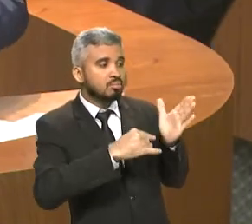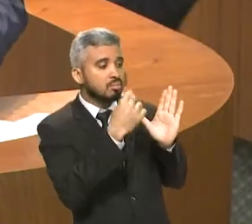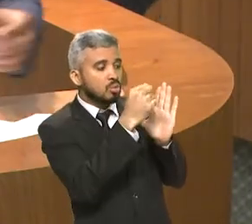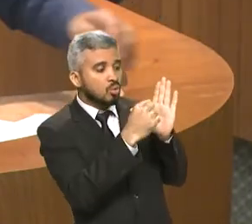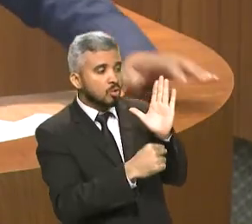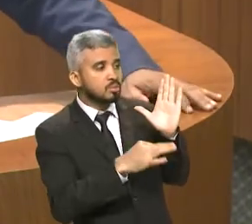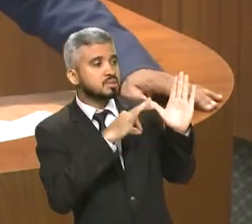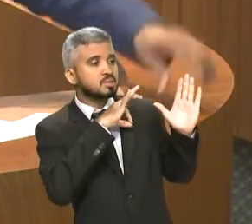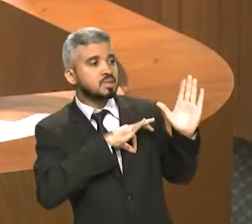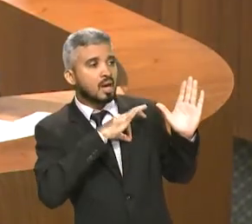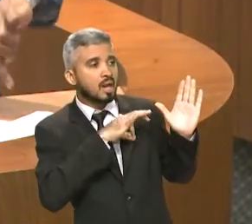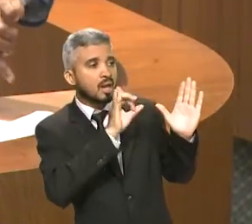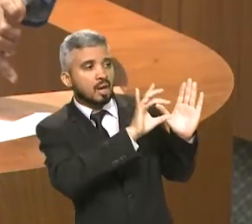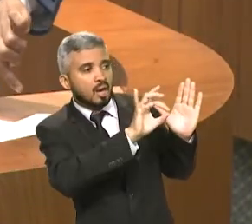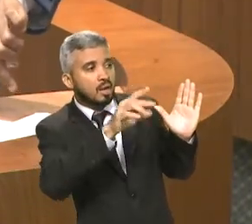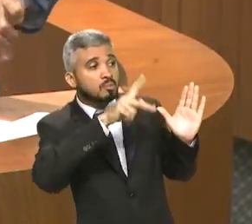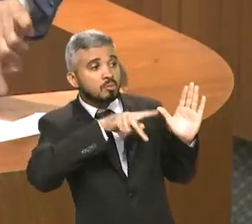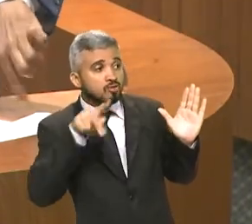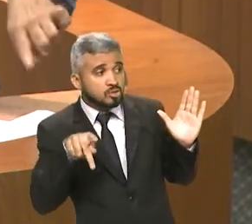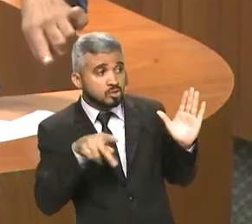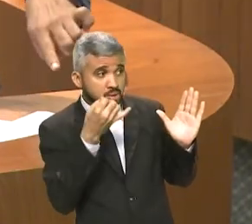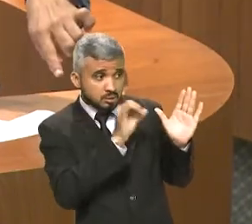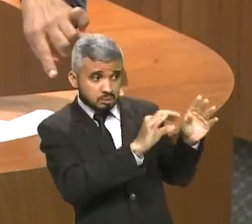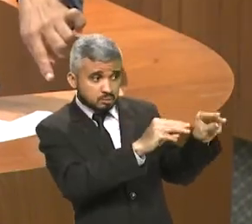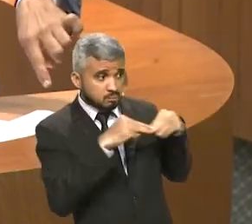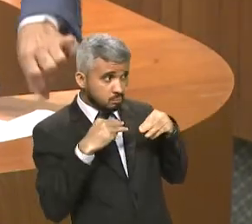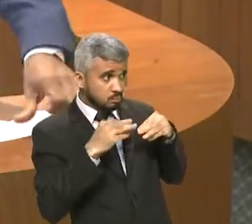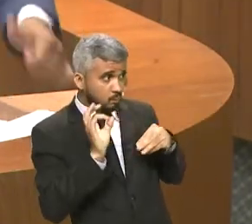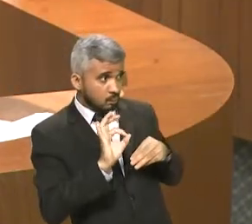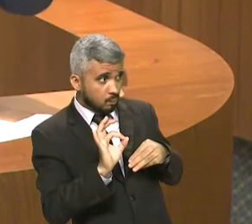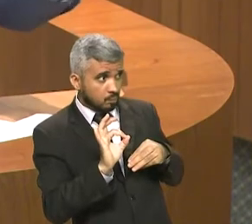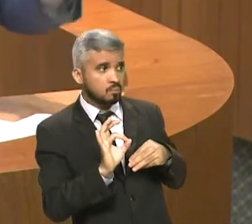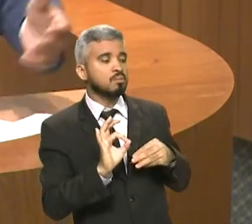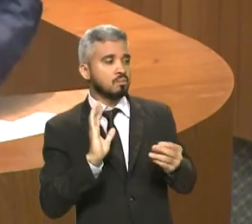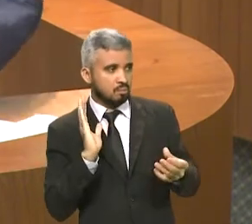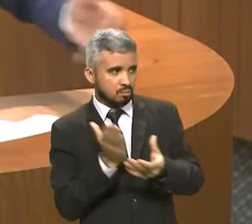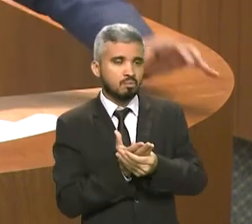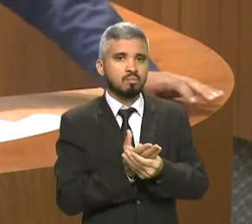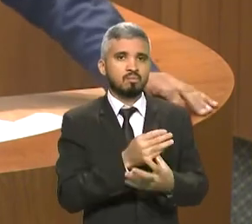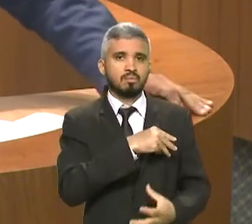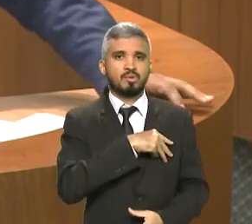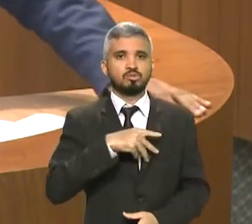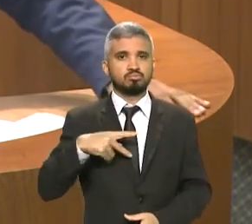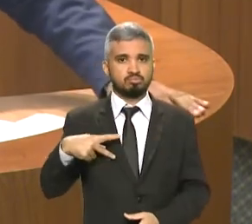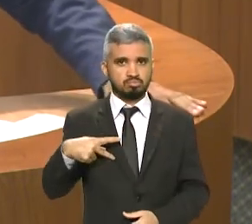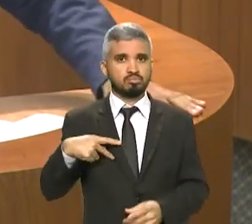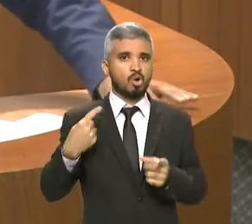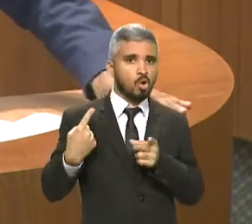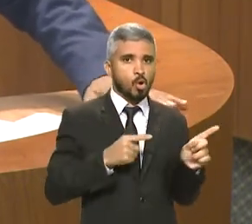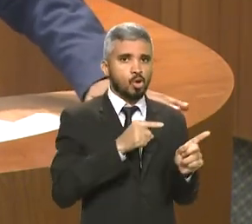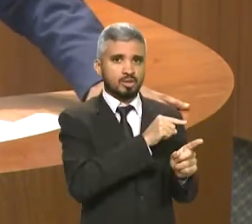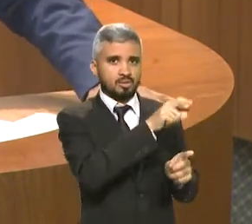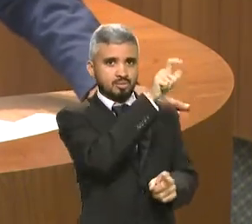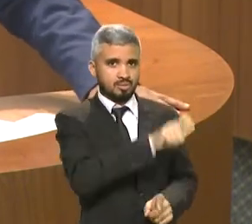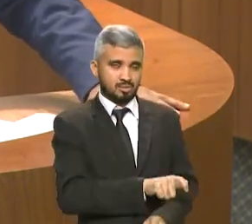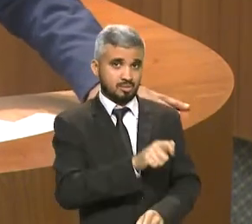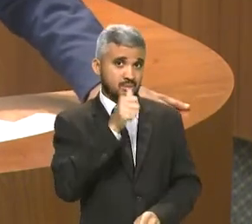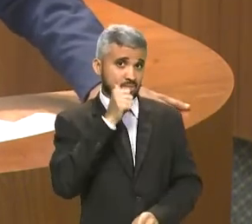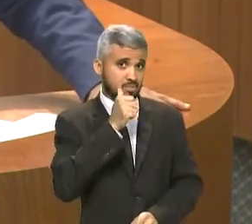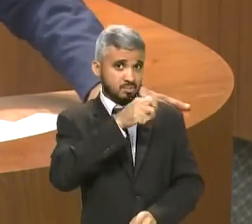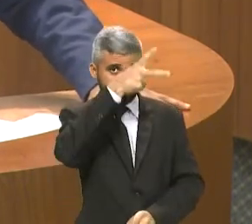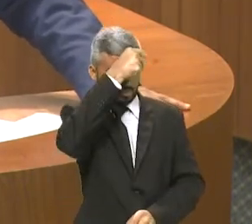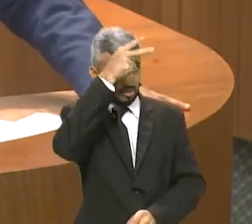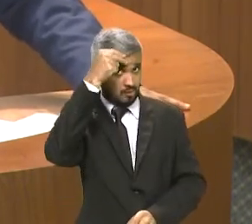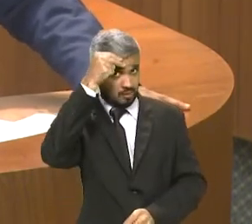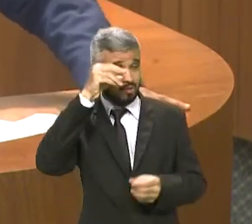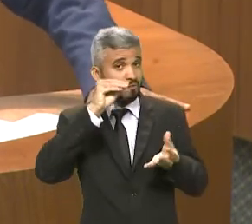solicitação ao Ministério Público, para que possa ajuizar a ação civil pública contra a senhora, contra o crime de improbidade administrativa. Falta